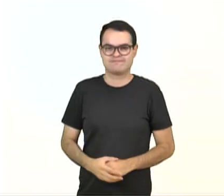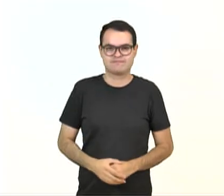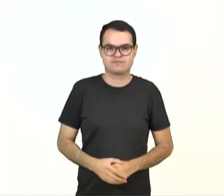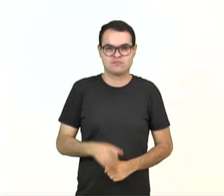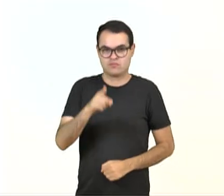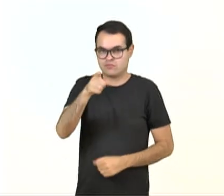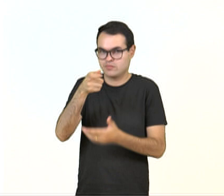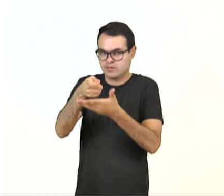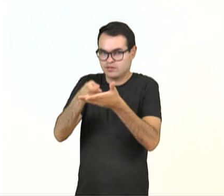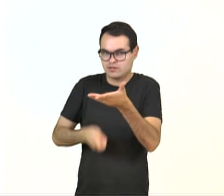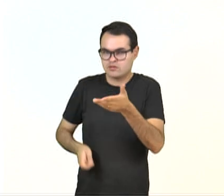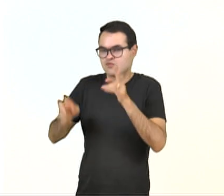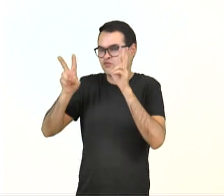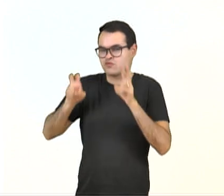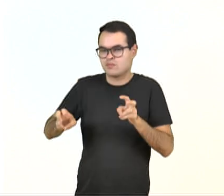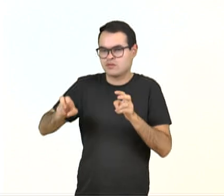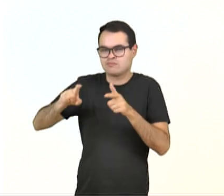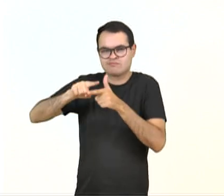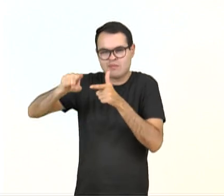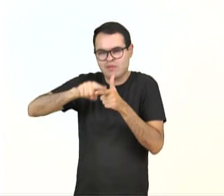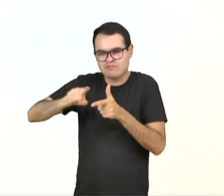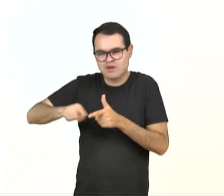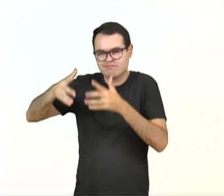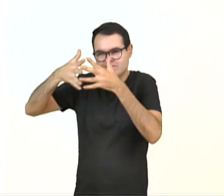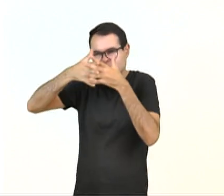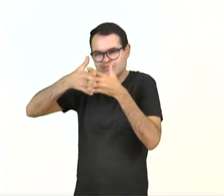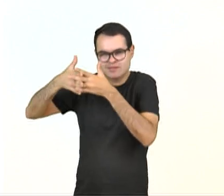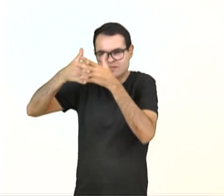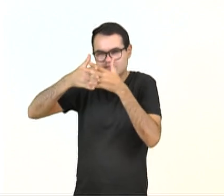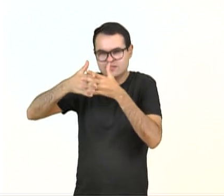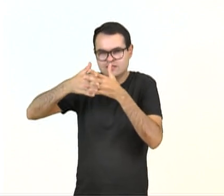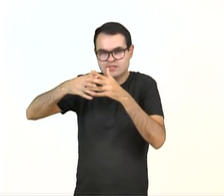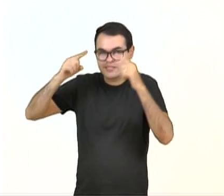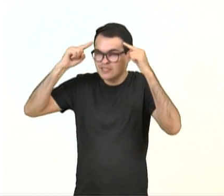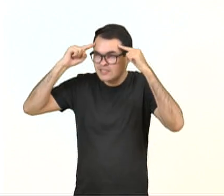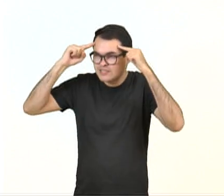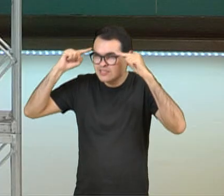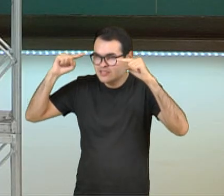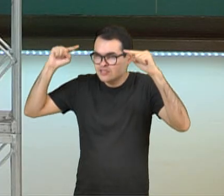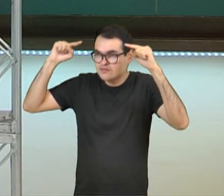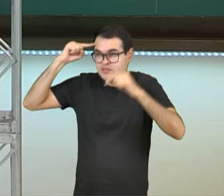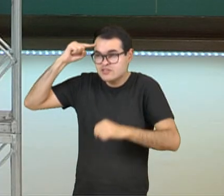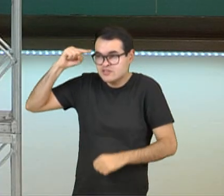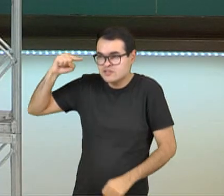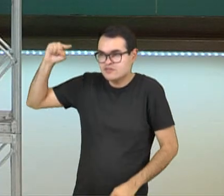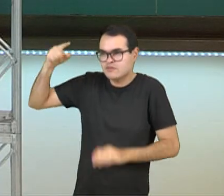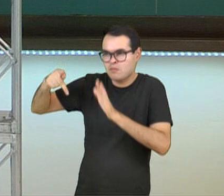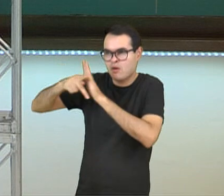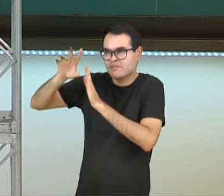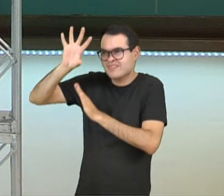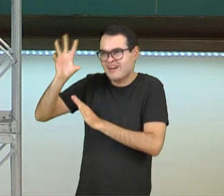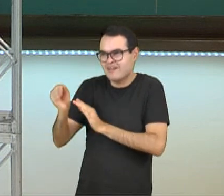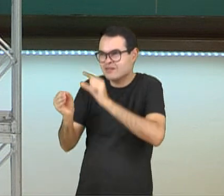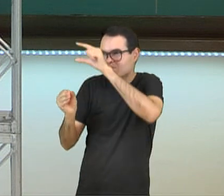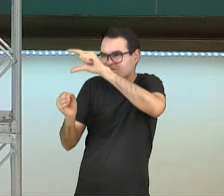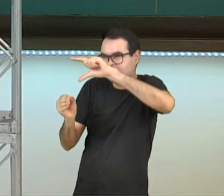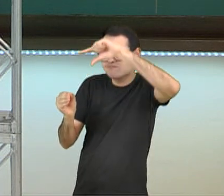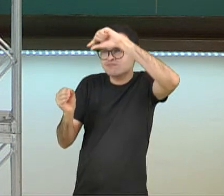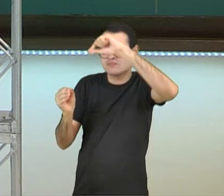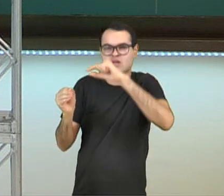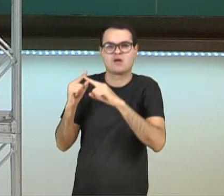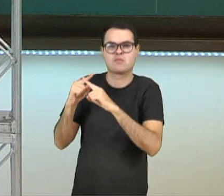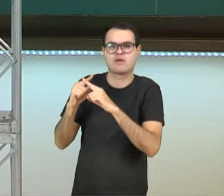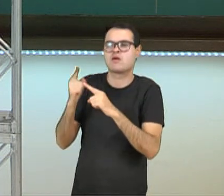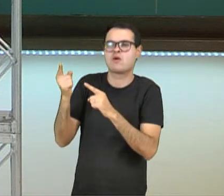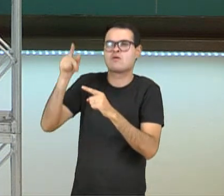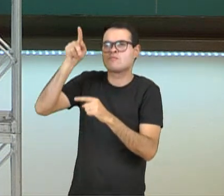Descreva sobre os conflitos no chamado Chifre da África. Quais são os países que integram ali o chifre da